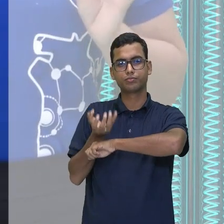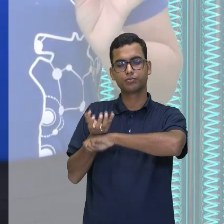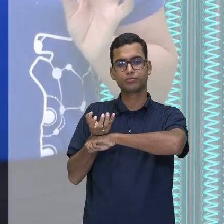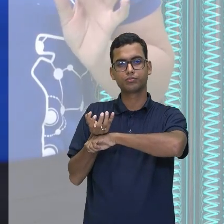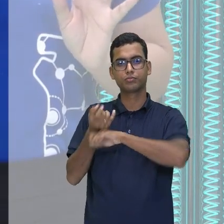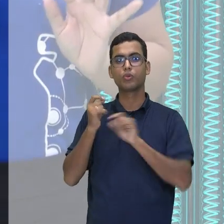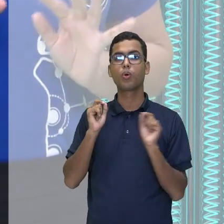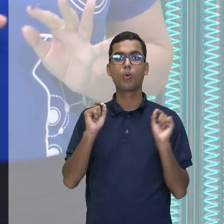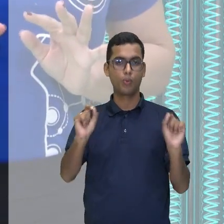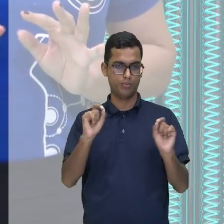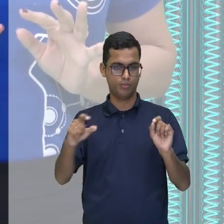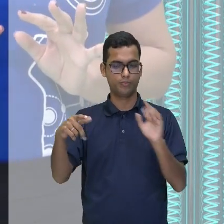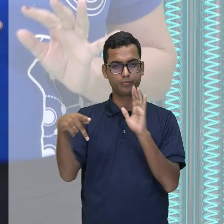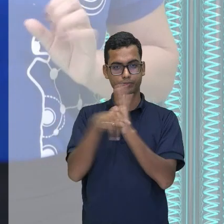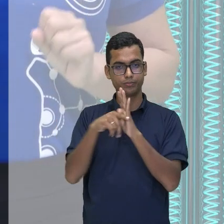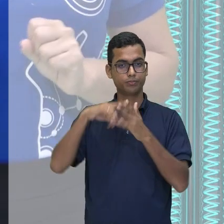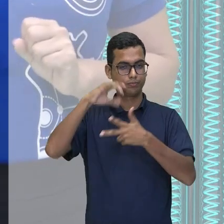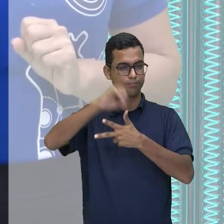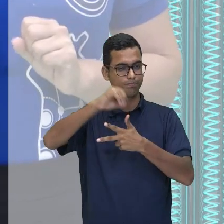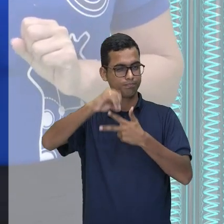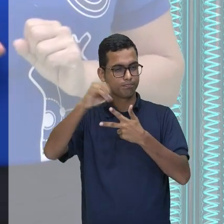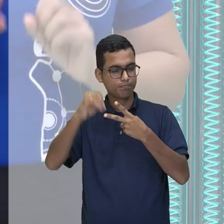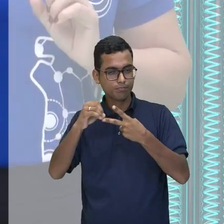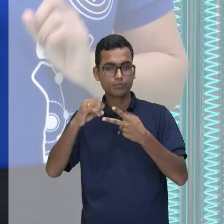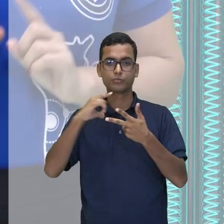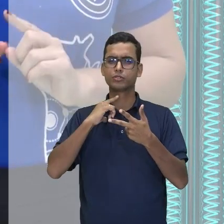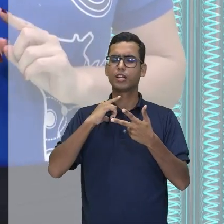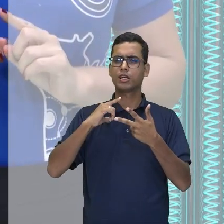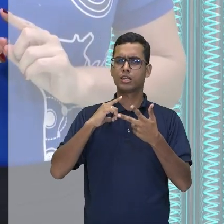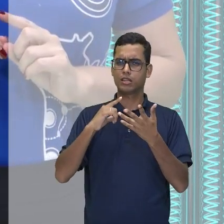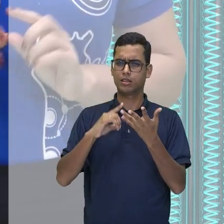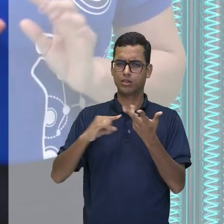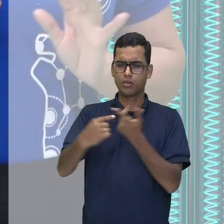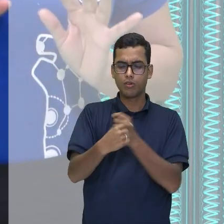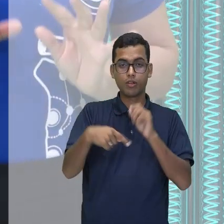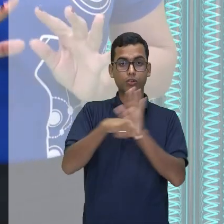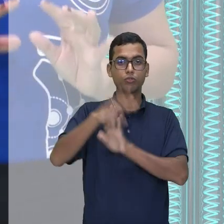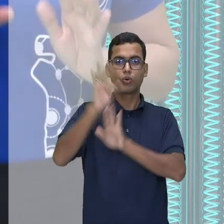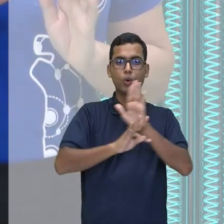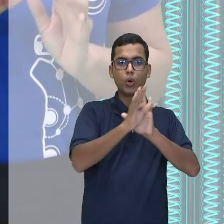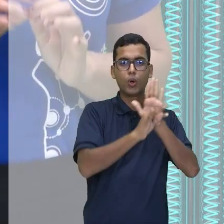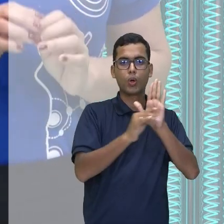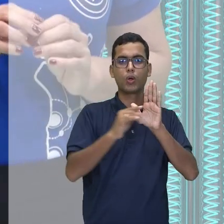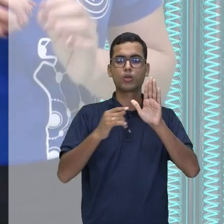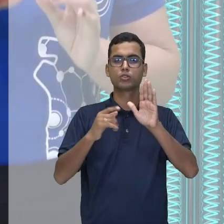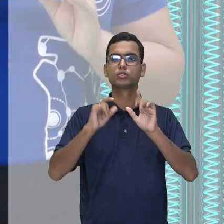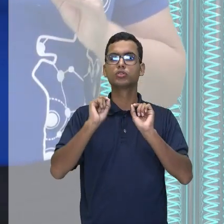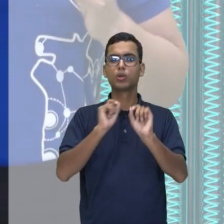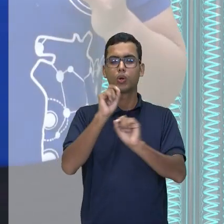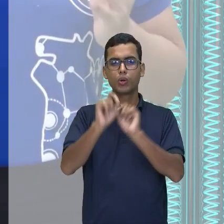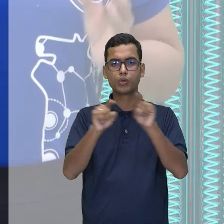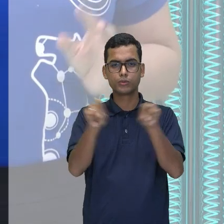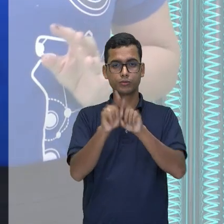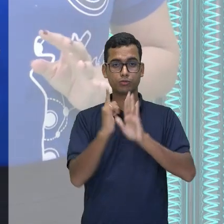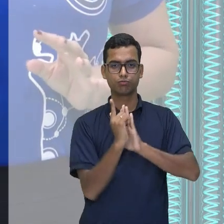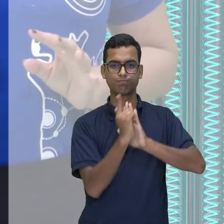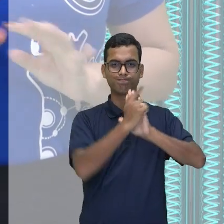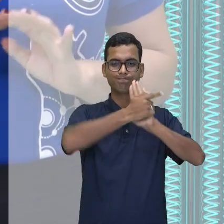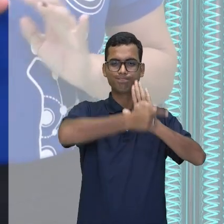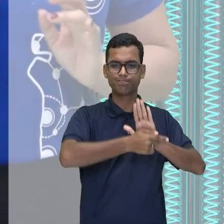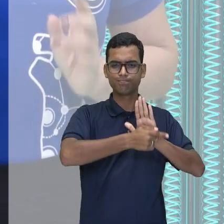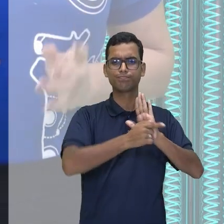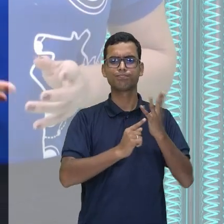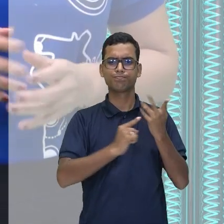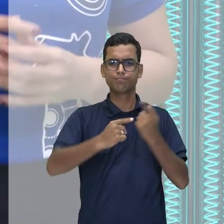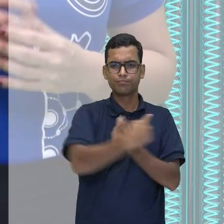gêneros. Então você vai precisar fazer uma leitura o quê? Rápida. Não dá para a gente ler todo o